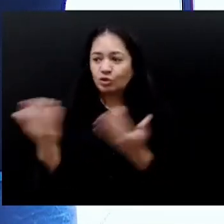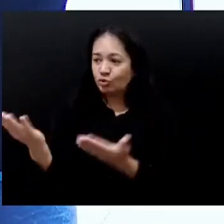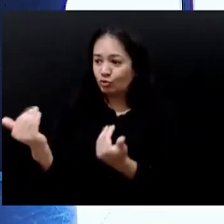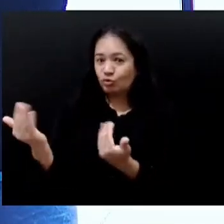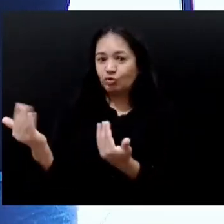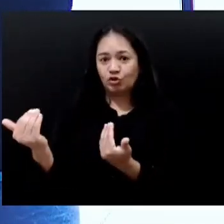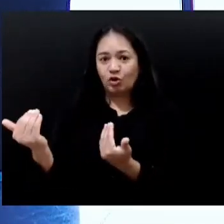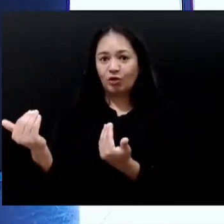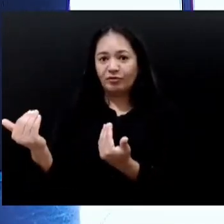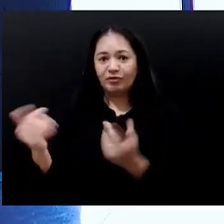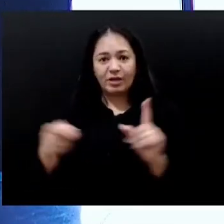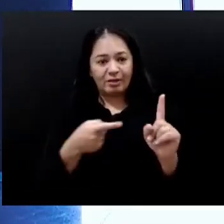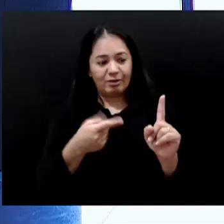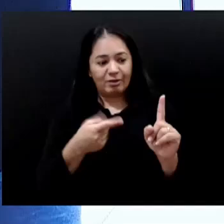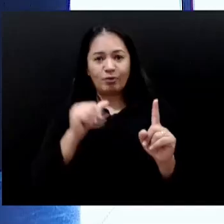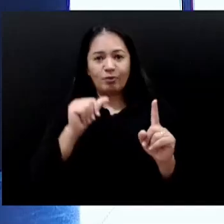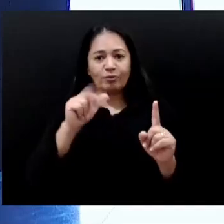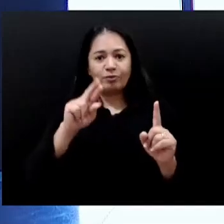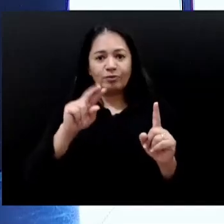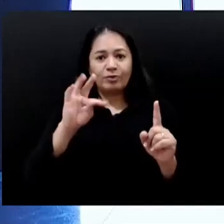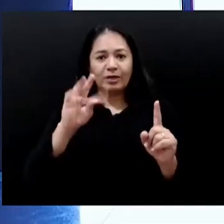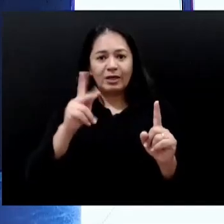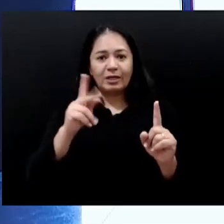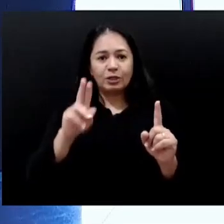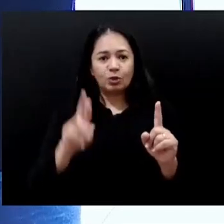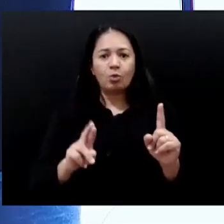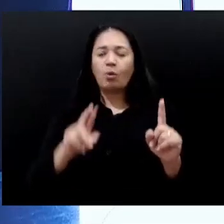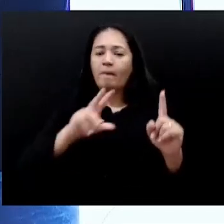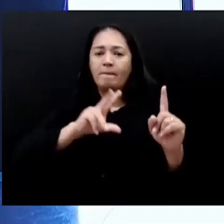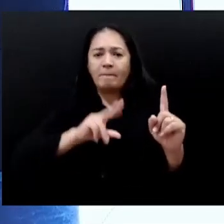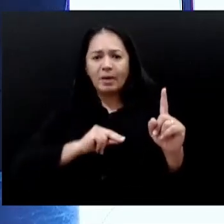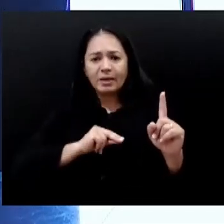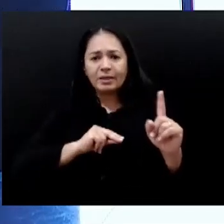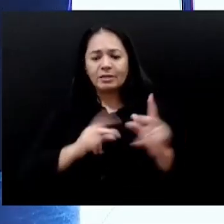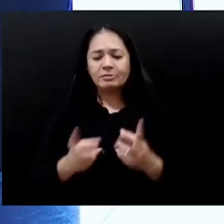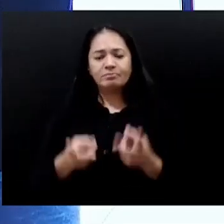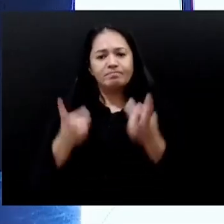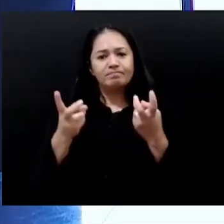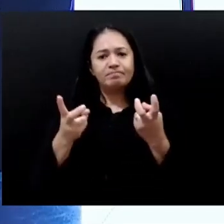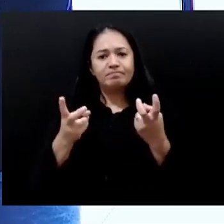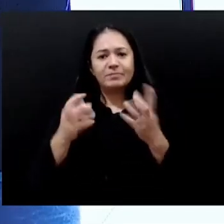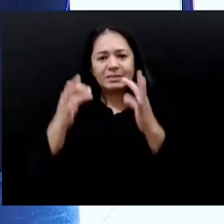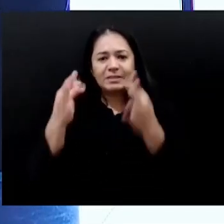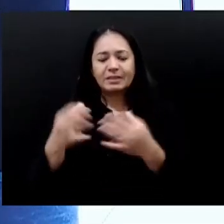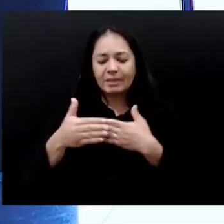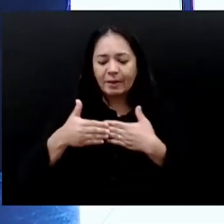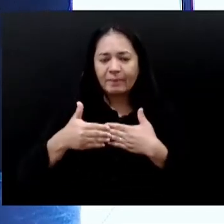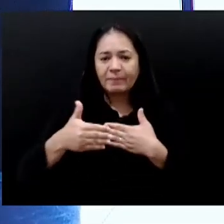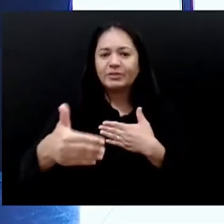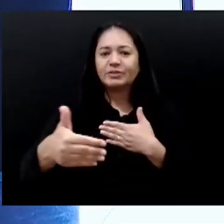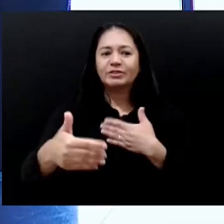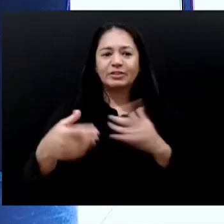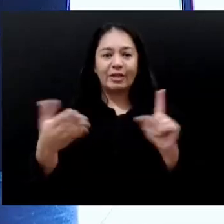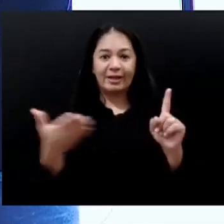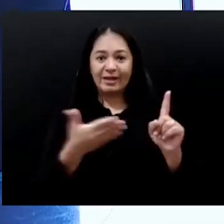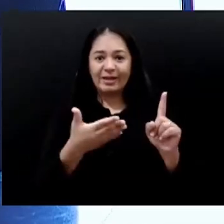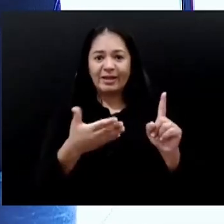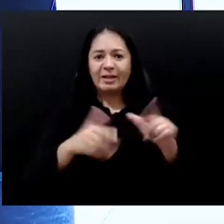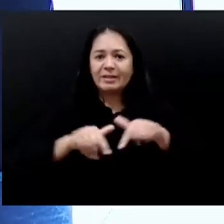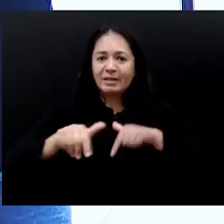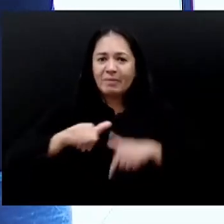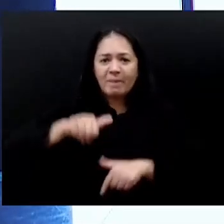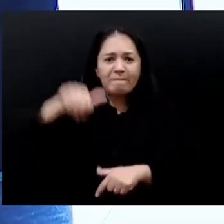Arthur, que merecia esse reconhecimento. Sem dúvida, a partir de agora, ele vai trabalhar mais ainda para